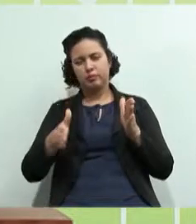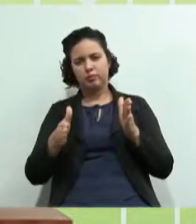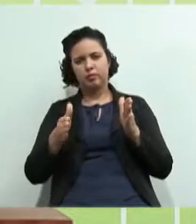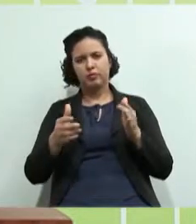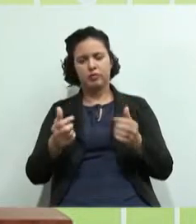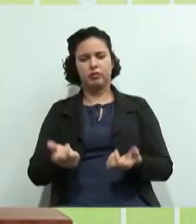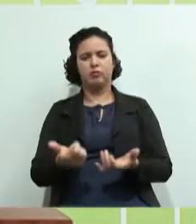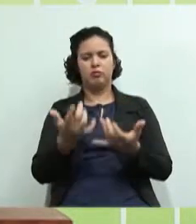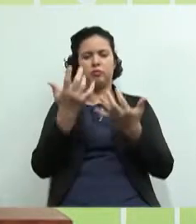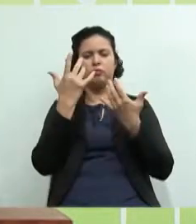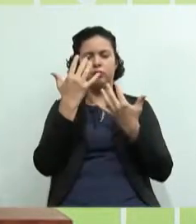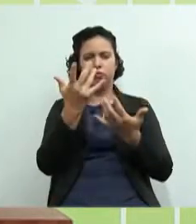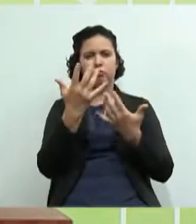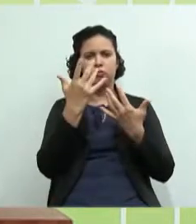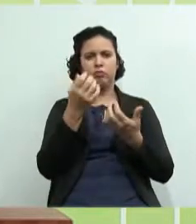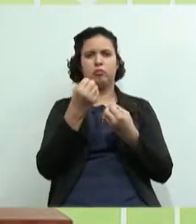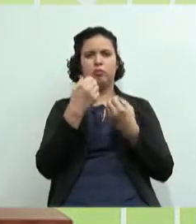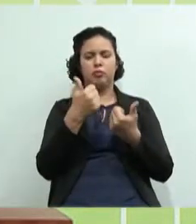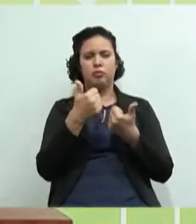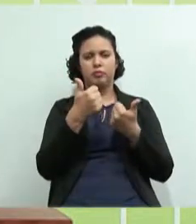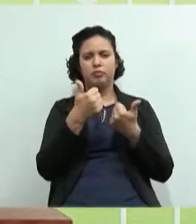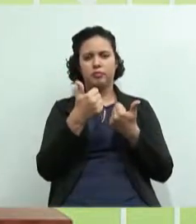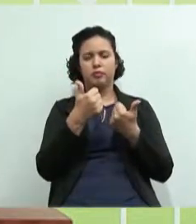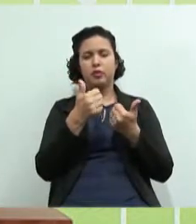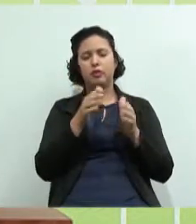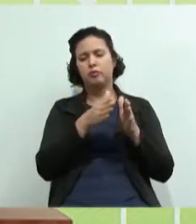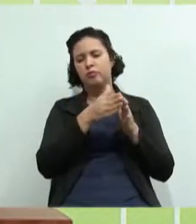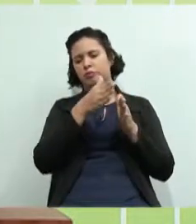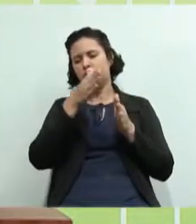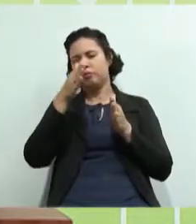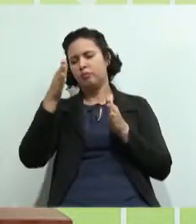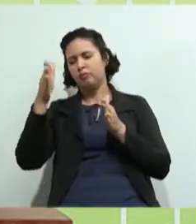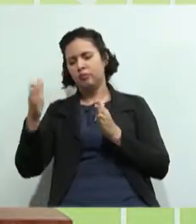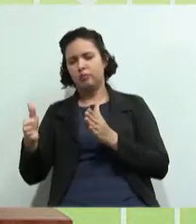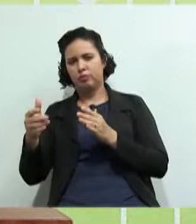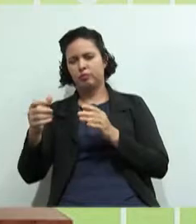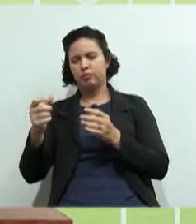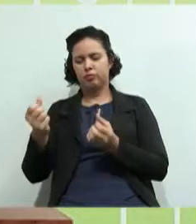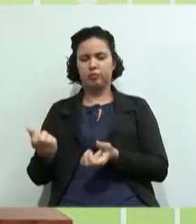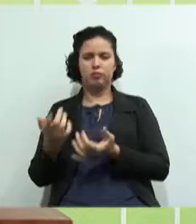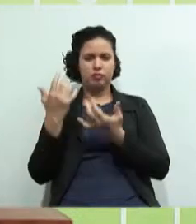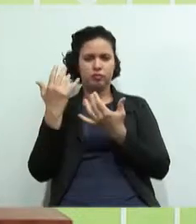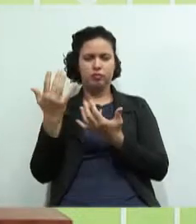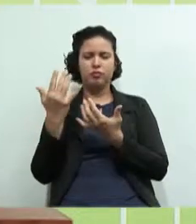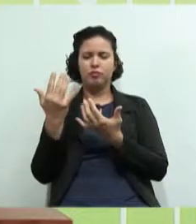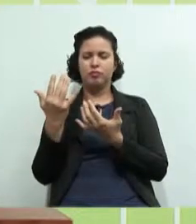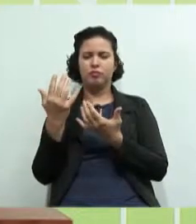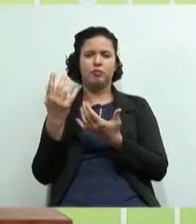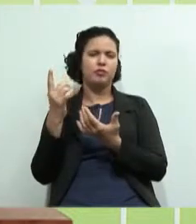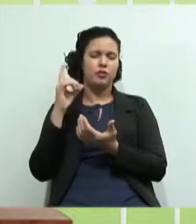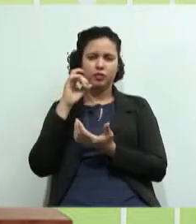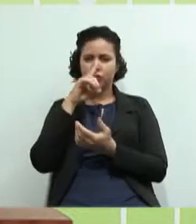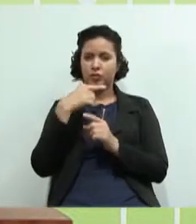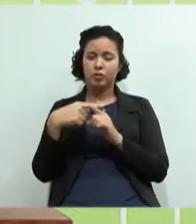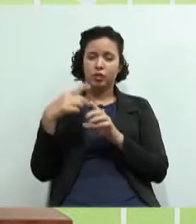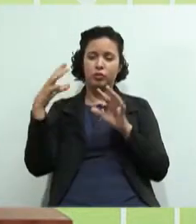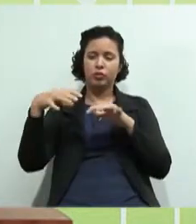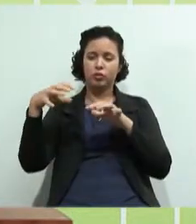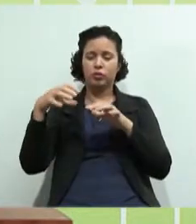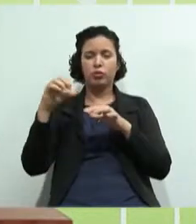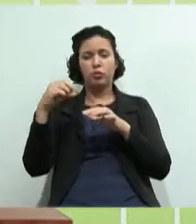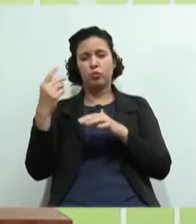muito maior. Existem períodos que você não consegue plantar porque chove demais ou porque chove de menos. Né? Por exemplo, nós